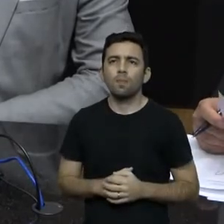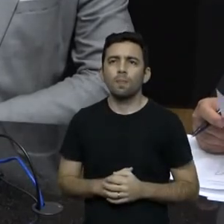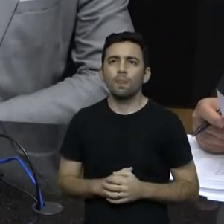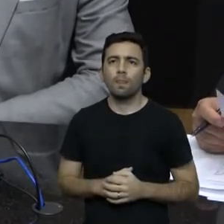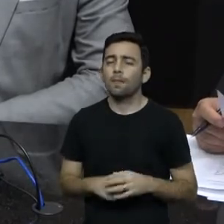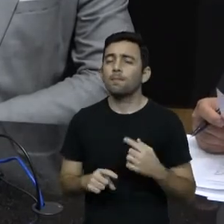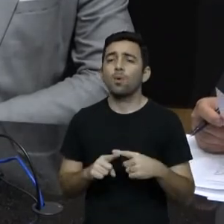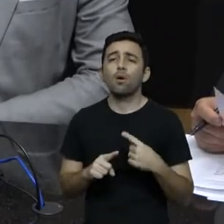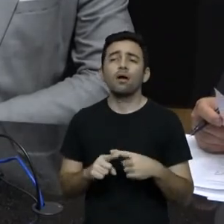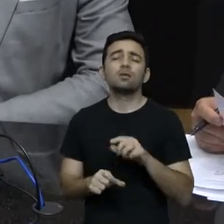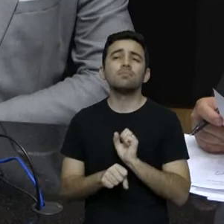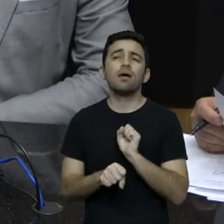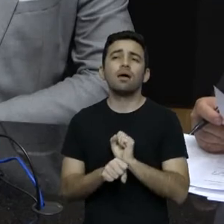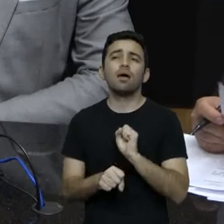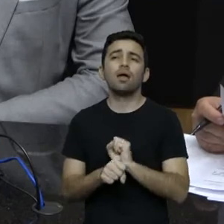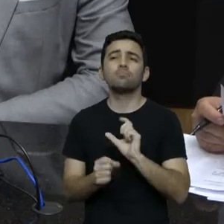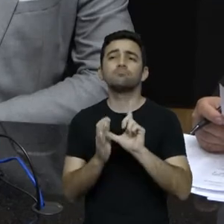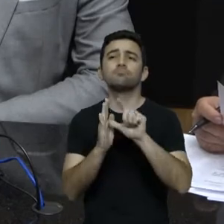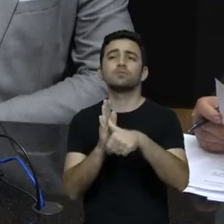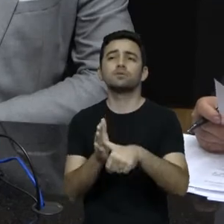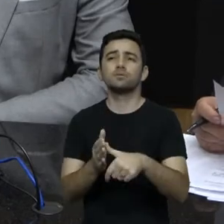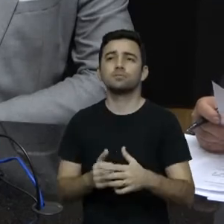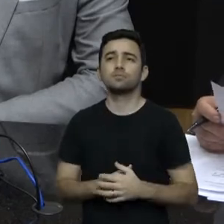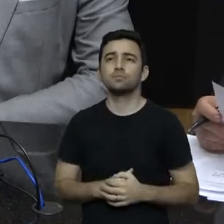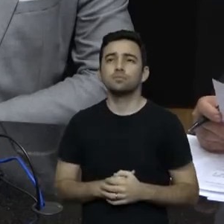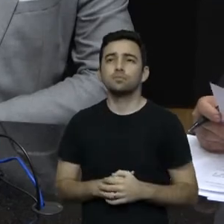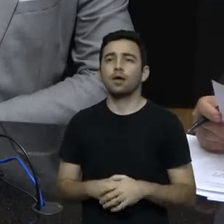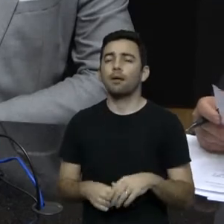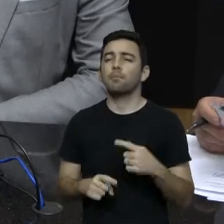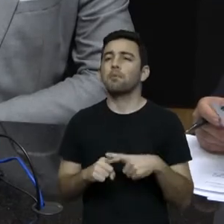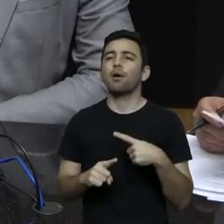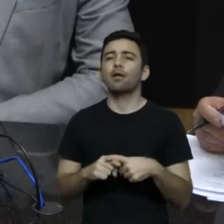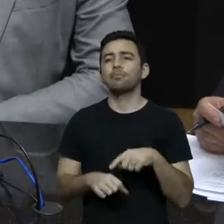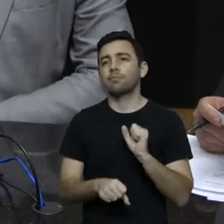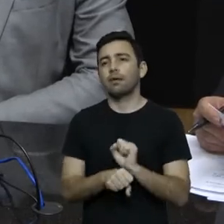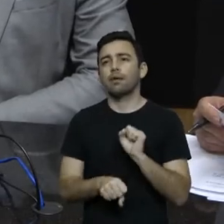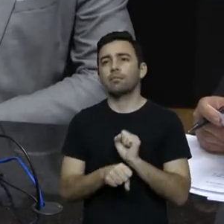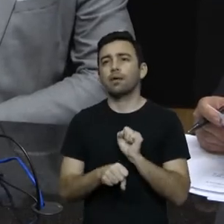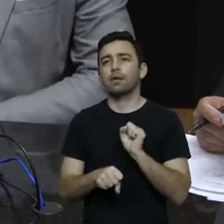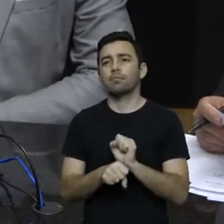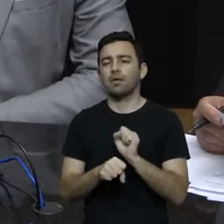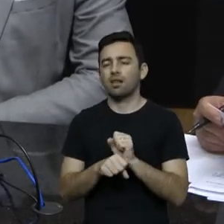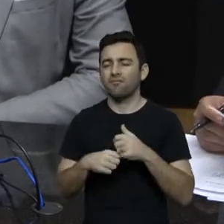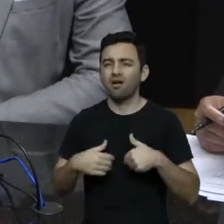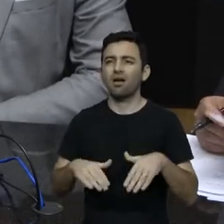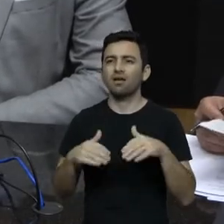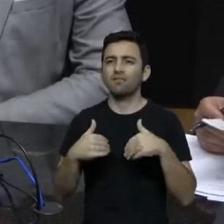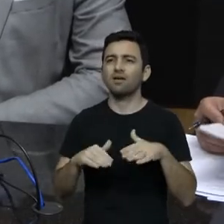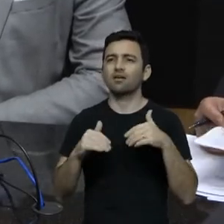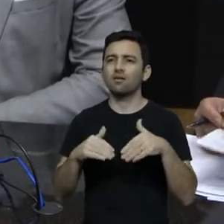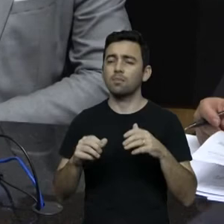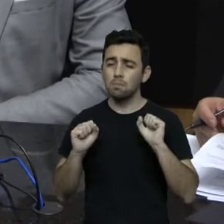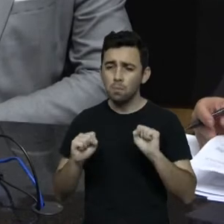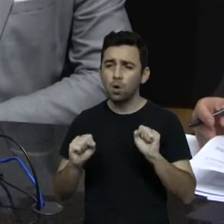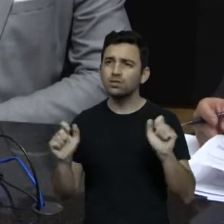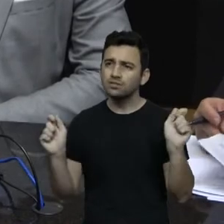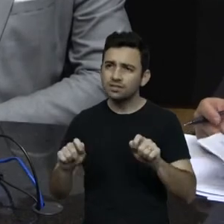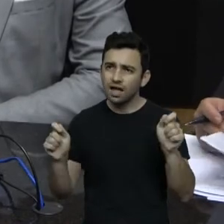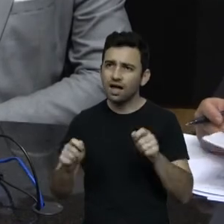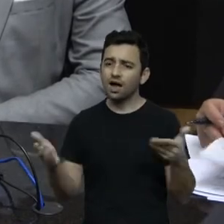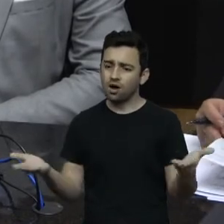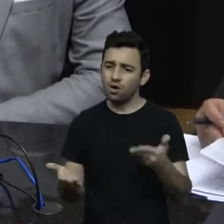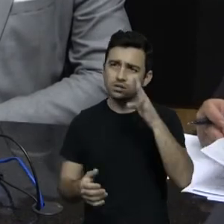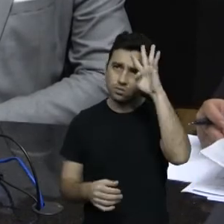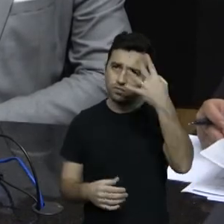porque ele aguardar pelo posterior para que ficar postergando para que ficar empurrando com a barriga ao que a gente pode sair com a